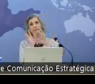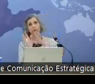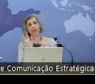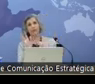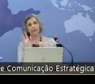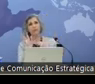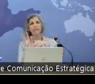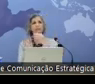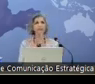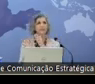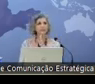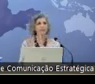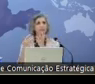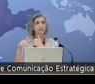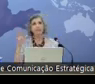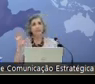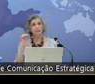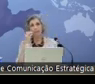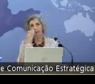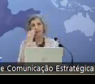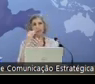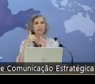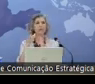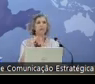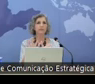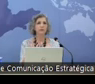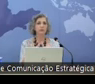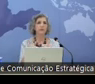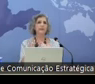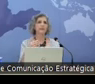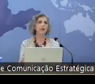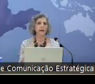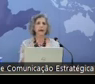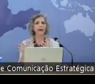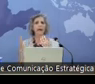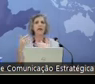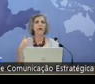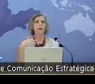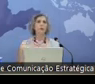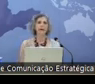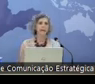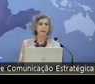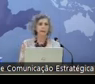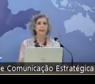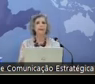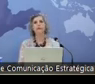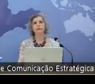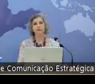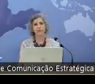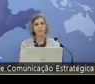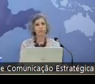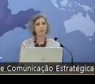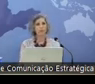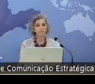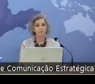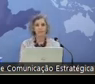que tava com carga viral detectável mais que nesse período elas saíram por causa ou de algum desfecho ou inverter que tua carga o pariu né